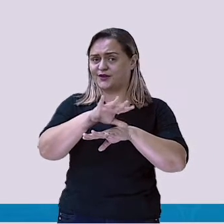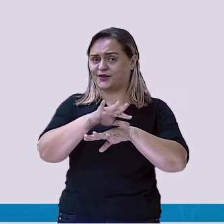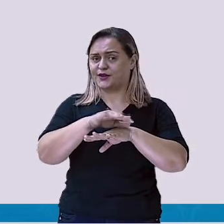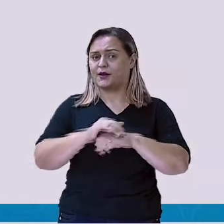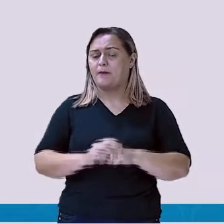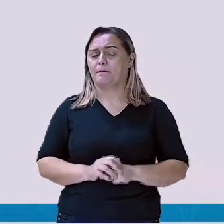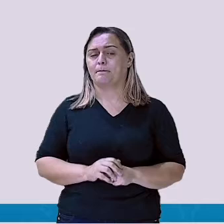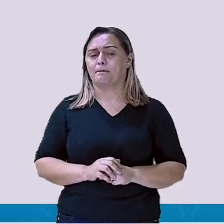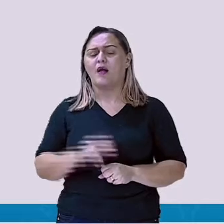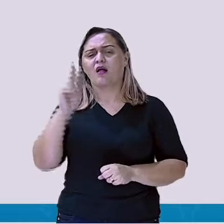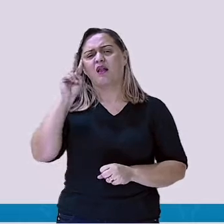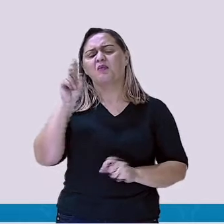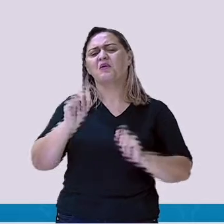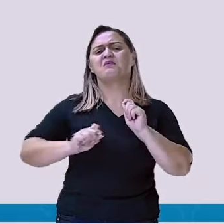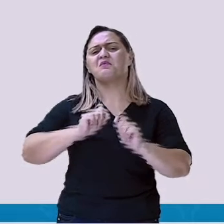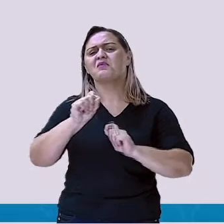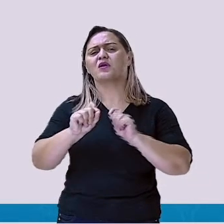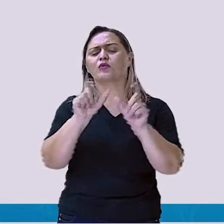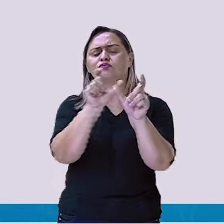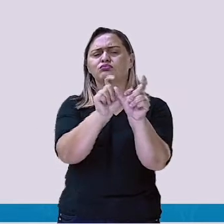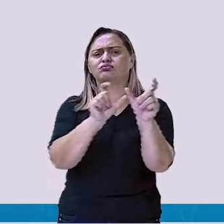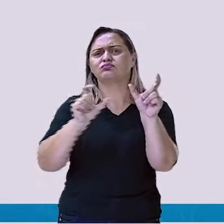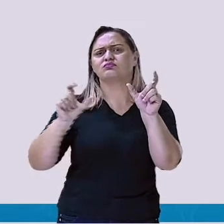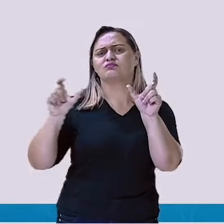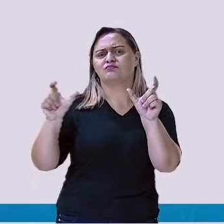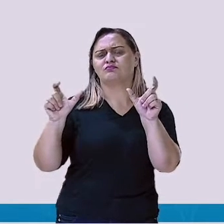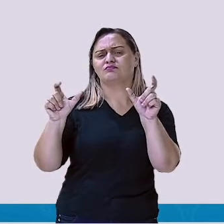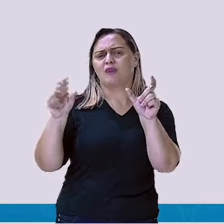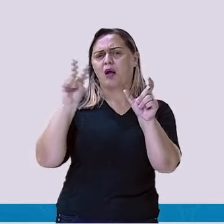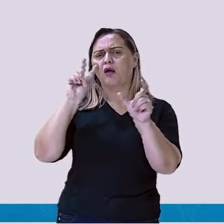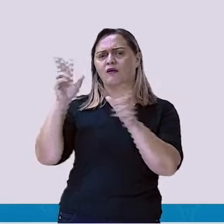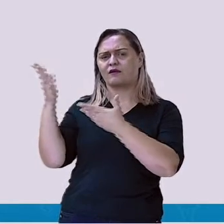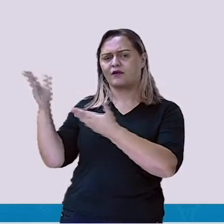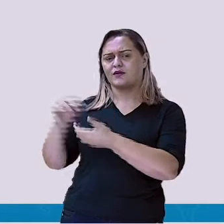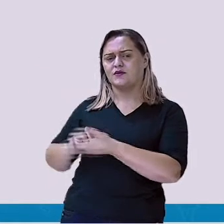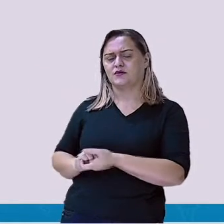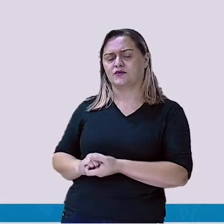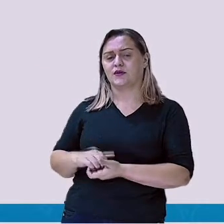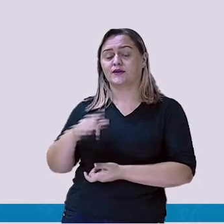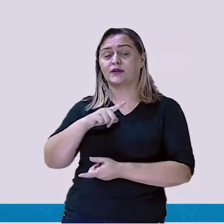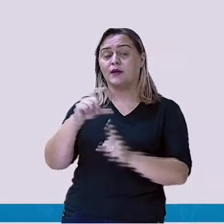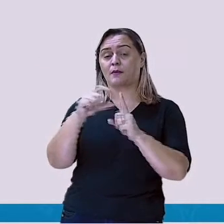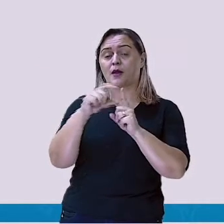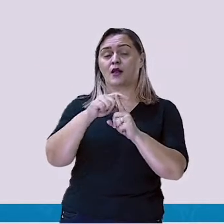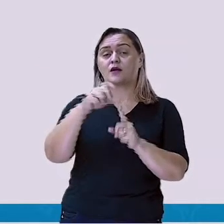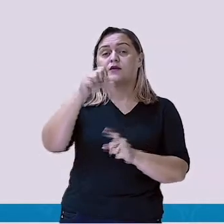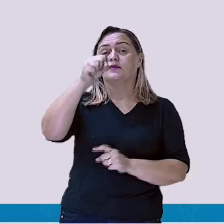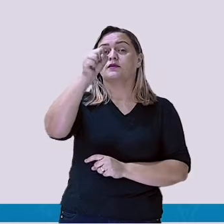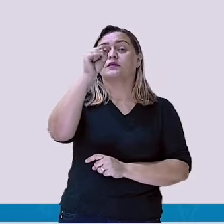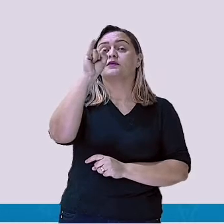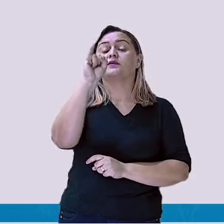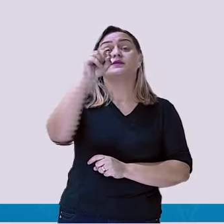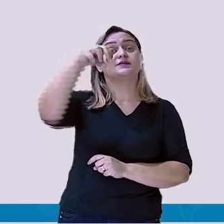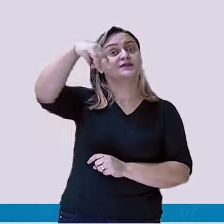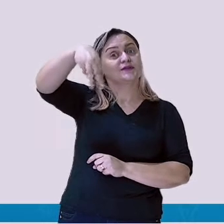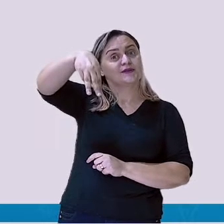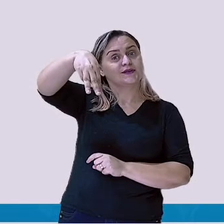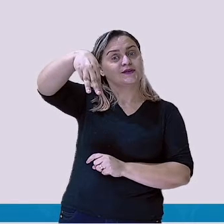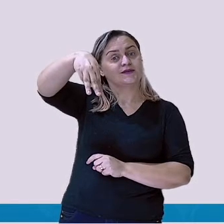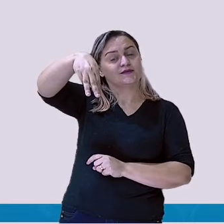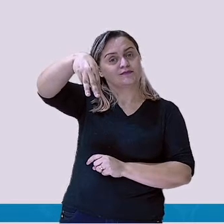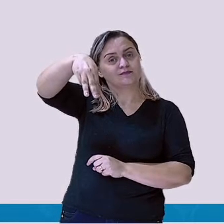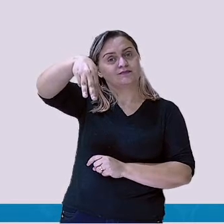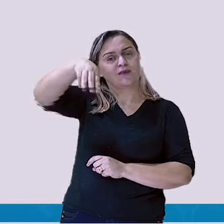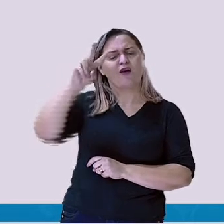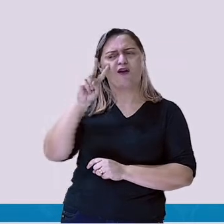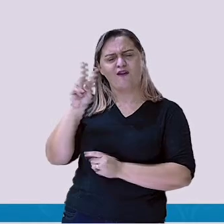de sinônimo? Nós temos a palavra sim em sinônimos. Sim, sinônimos. Sim, significam